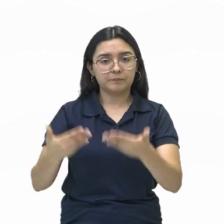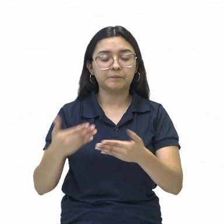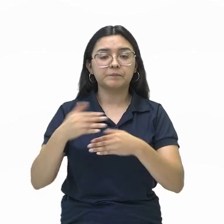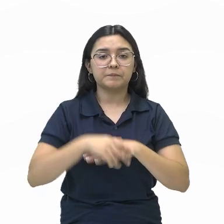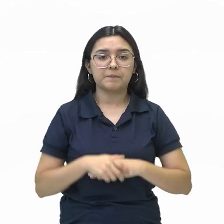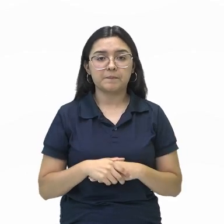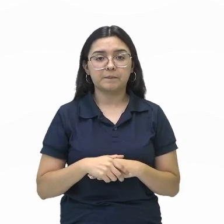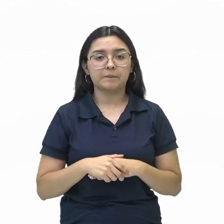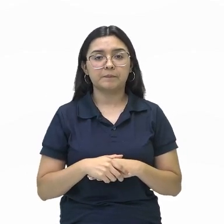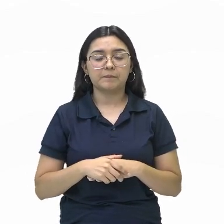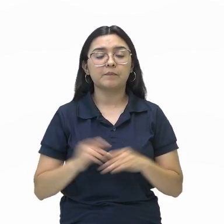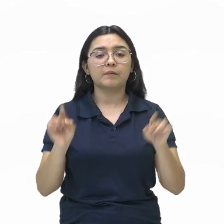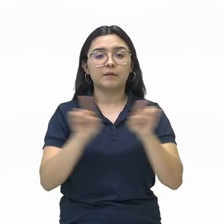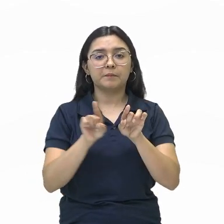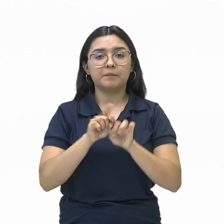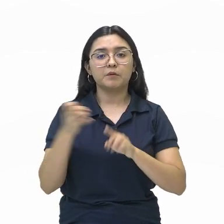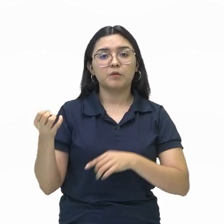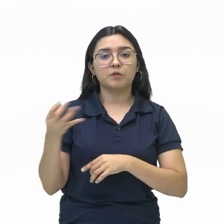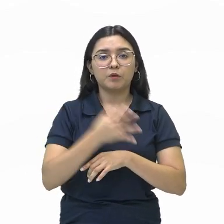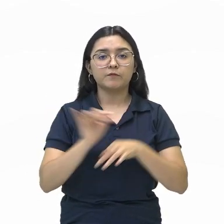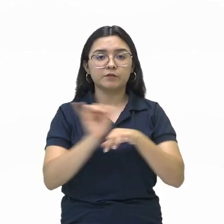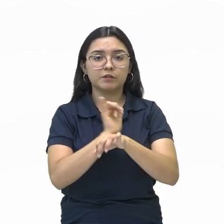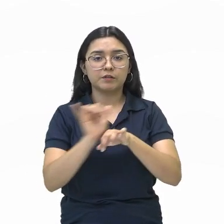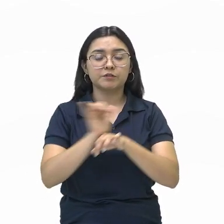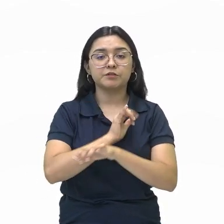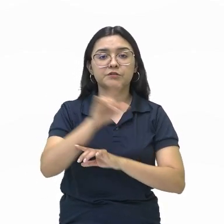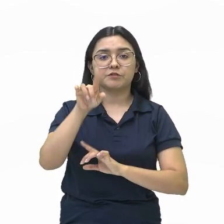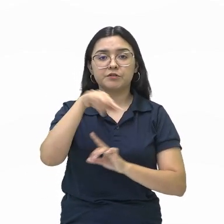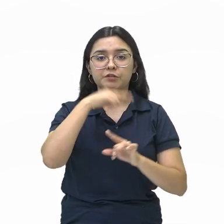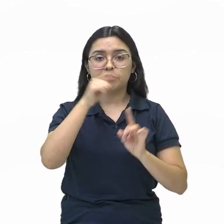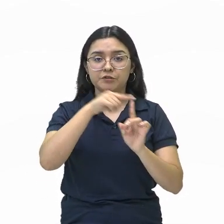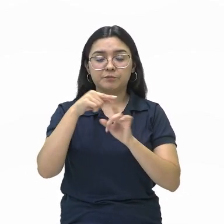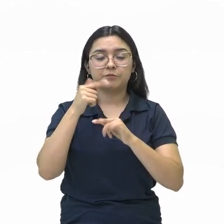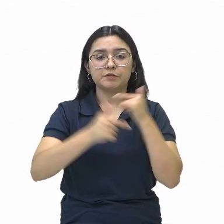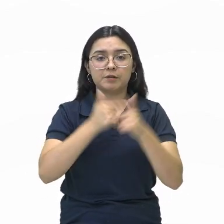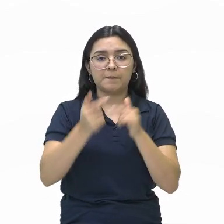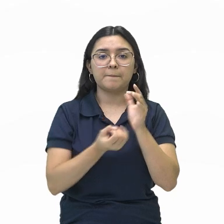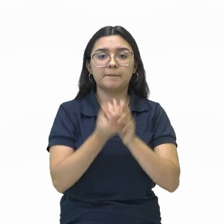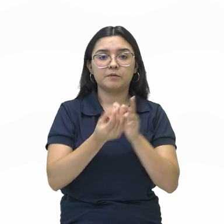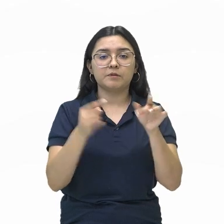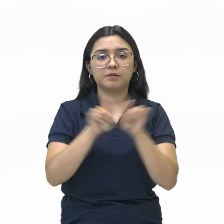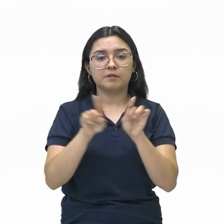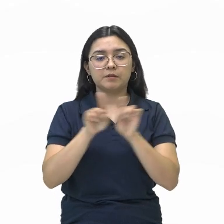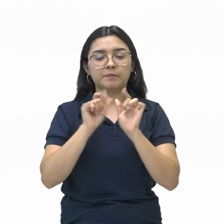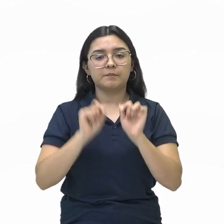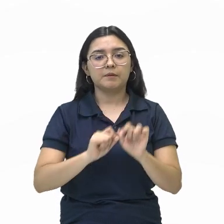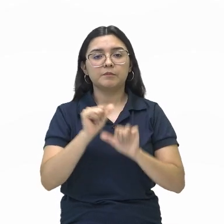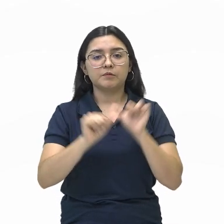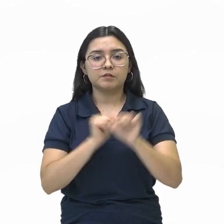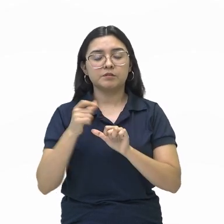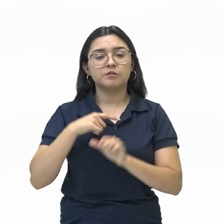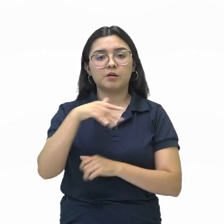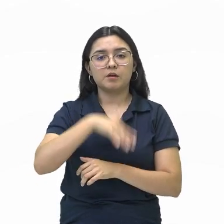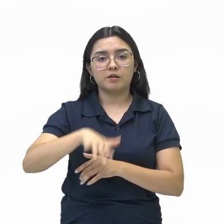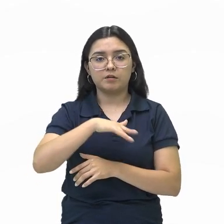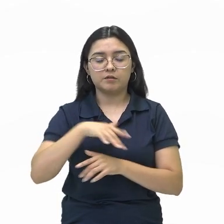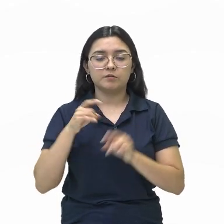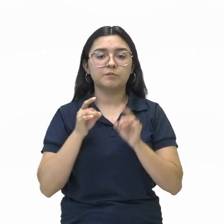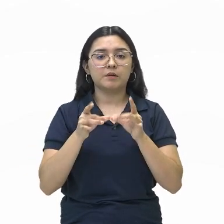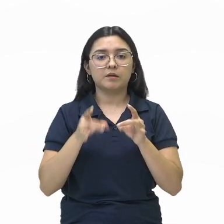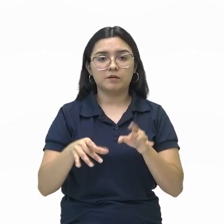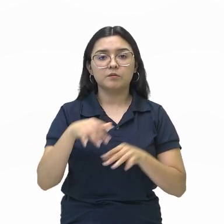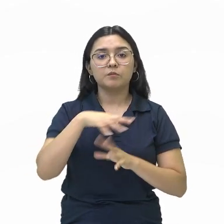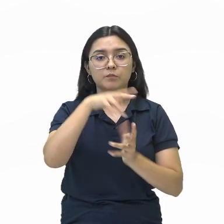tempo. Novas formas de trabalho, produção e configurações de mercado no mundo